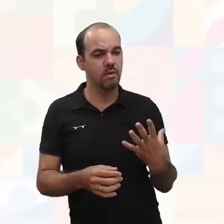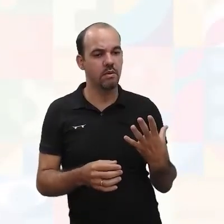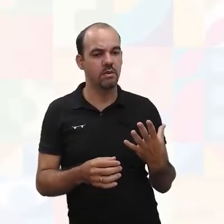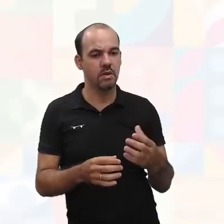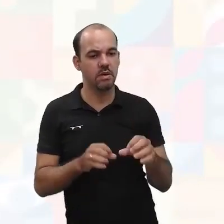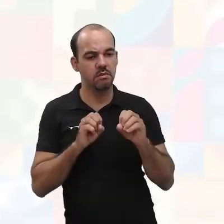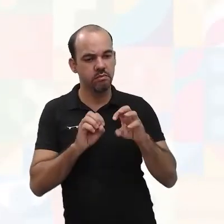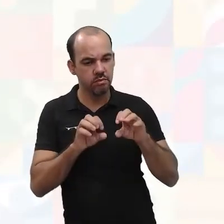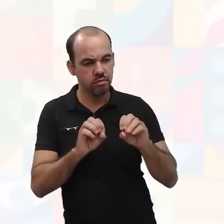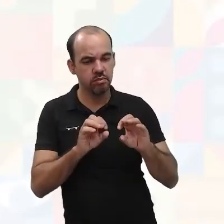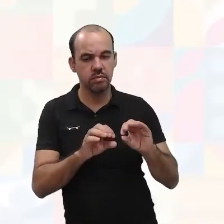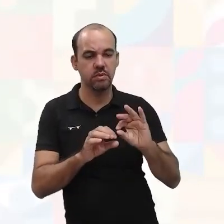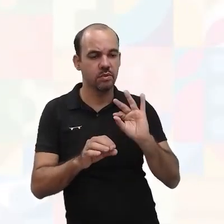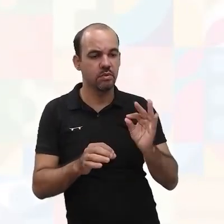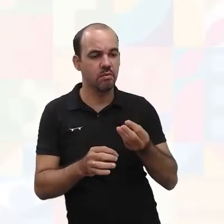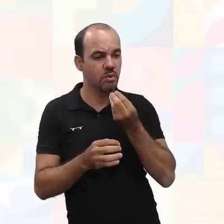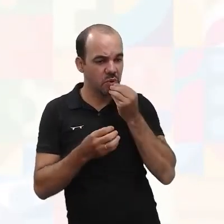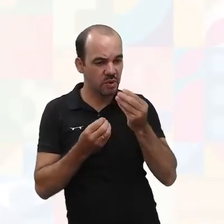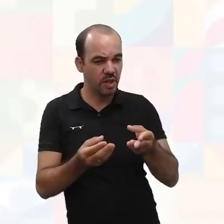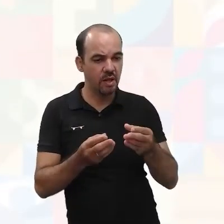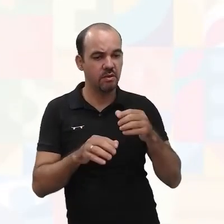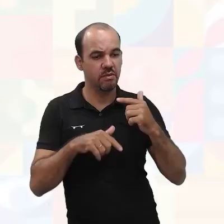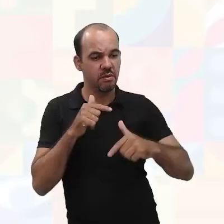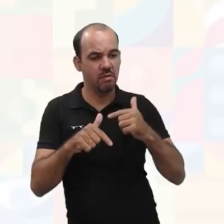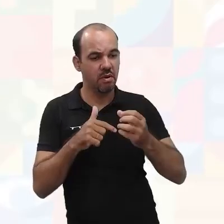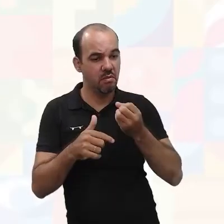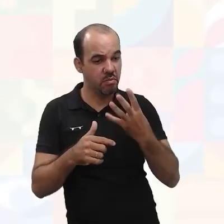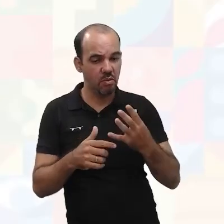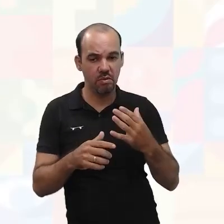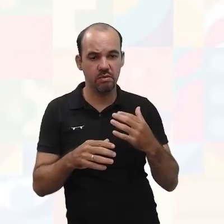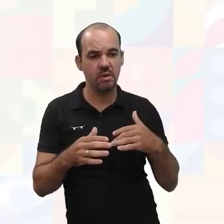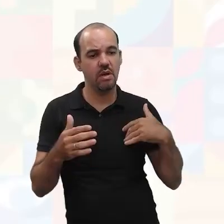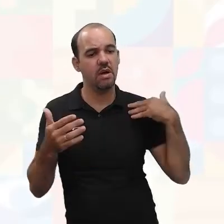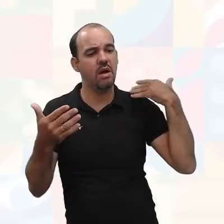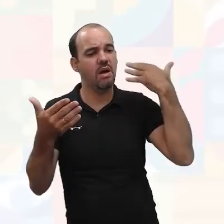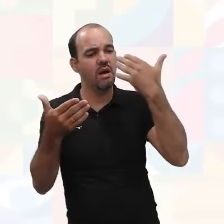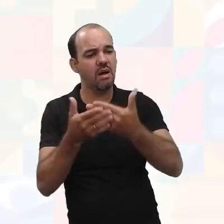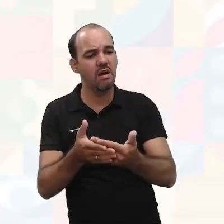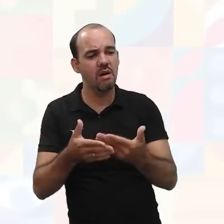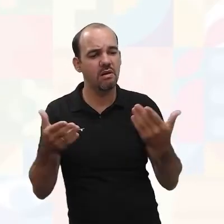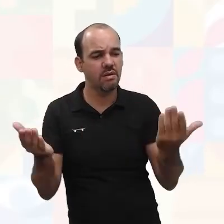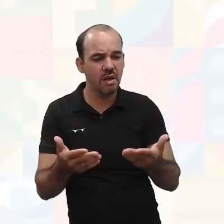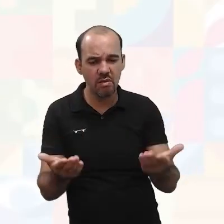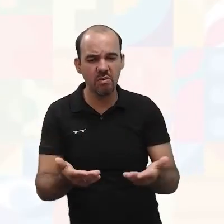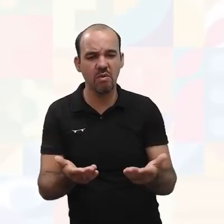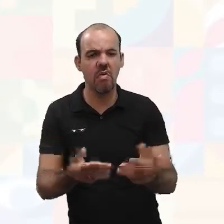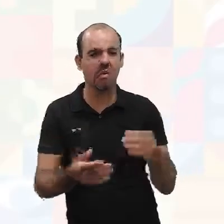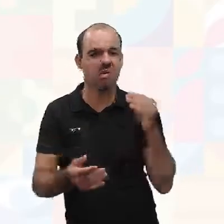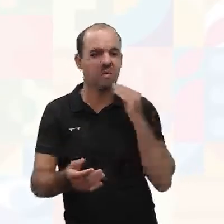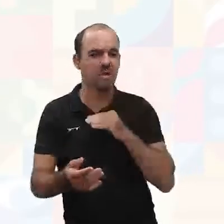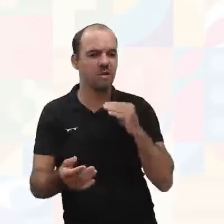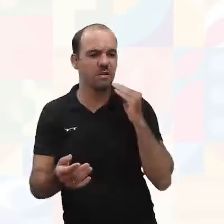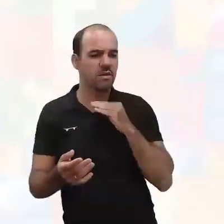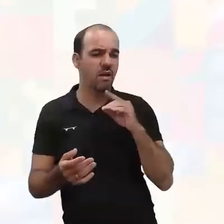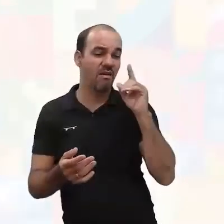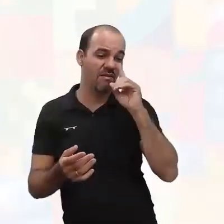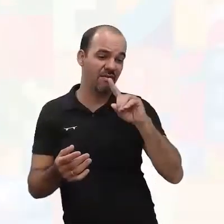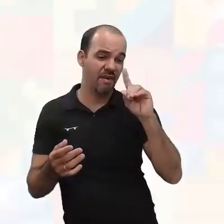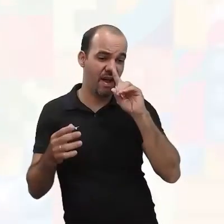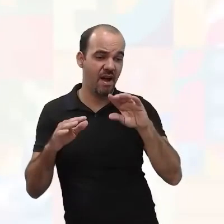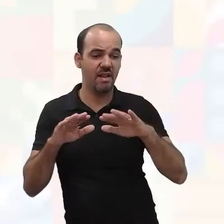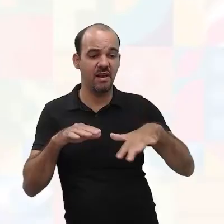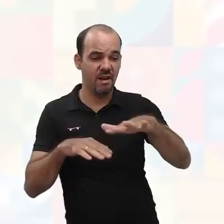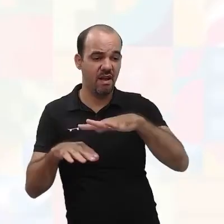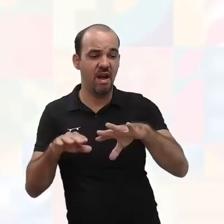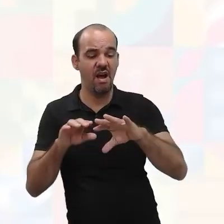o professor. Então vai ser um projeto meio inacabado e até hoje nós temos essas consequências em nossa sociedade. Mas isso não tira